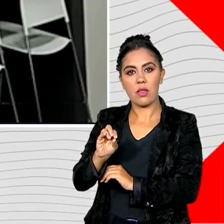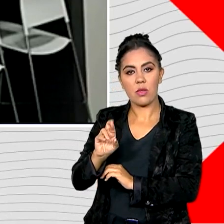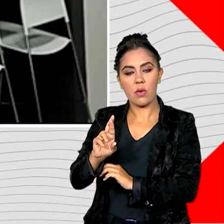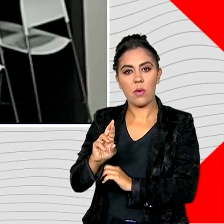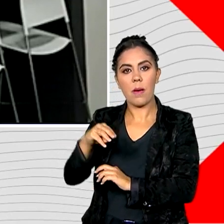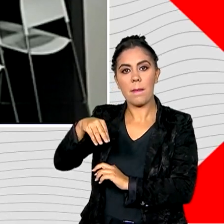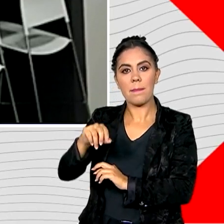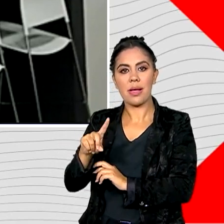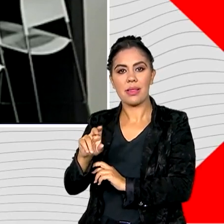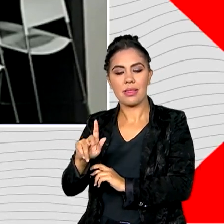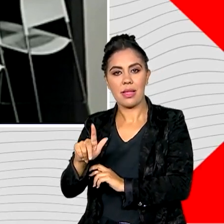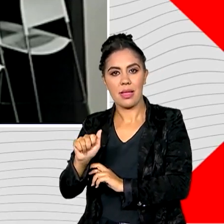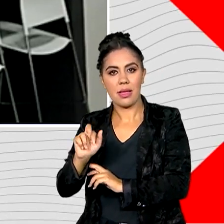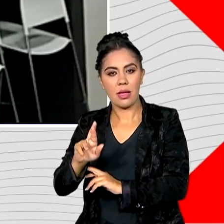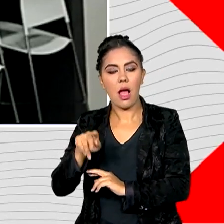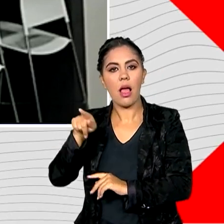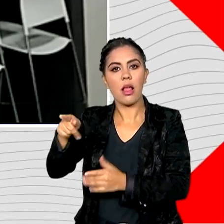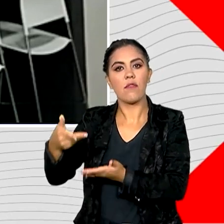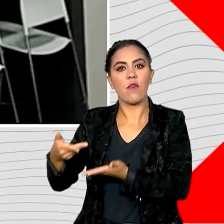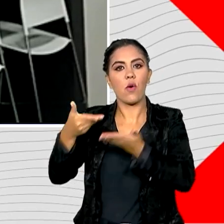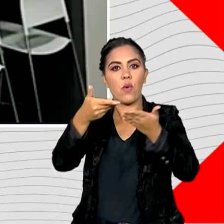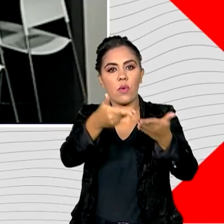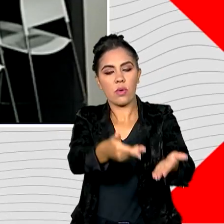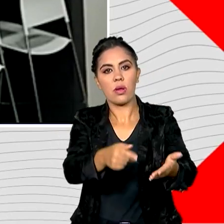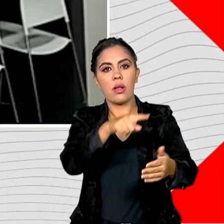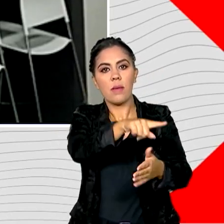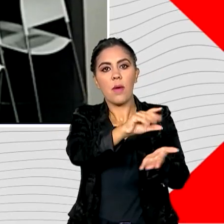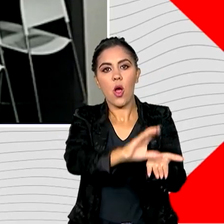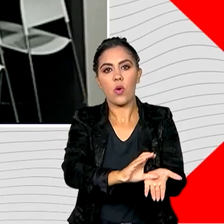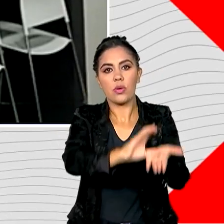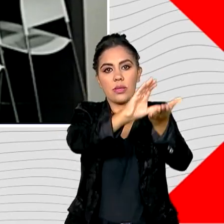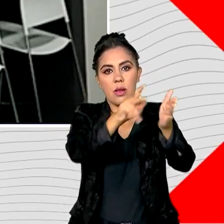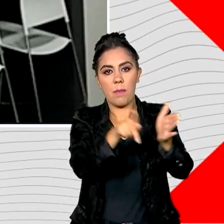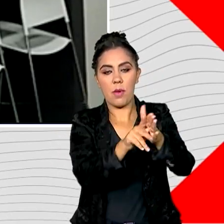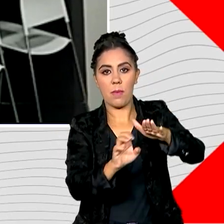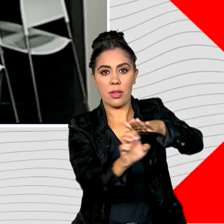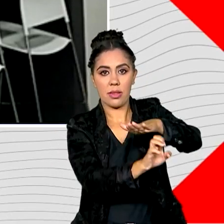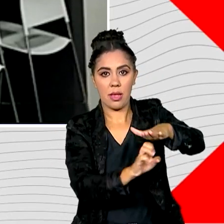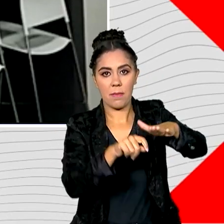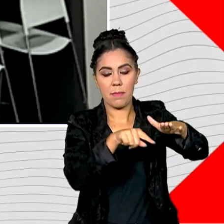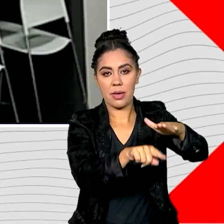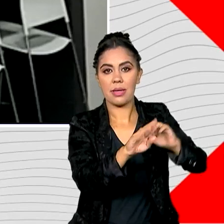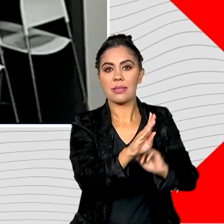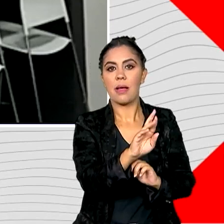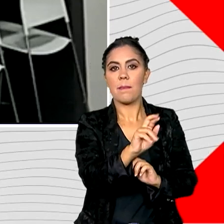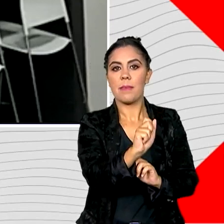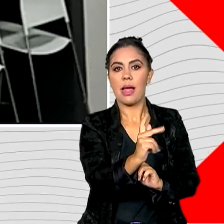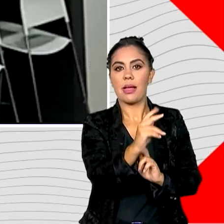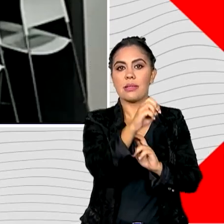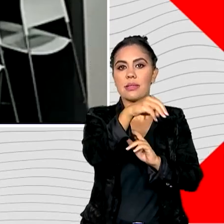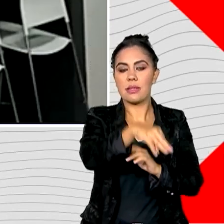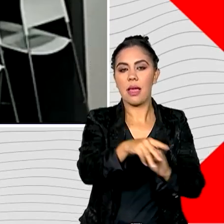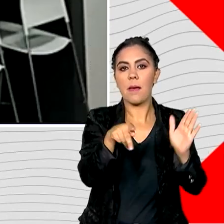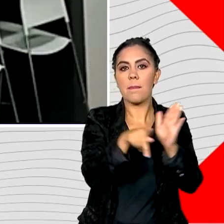ser conselheiro da Braskem na vaga da Petrobras, e diante disso eu queria saber qual que é a mensagem que o Palácio do Planalto passa